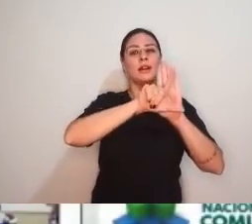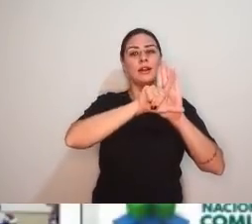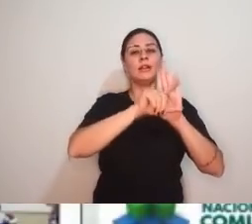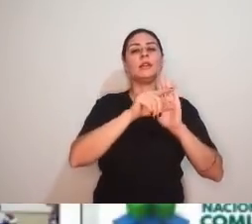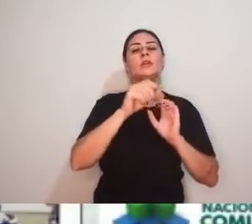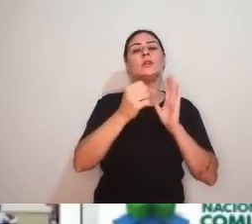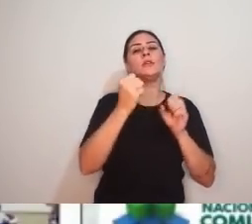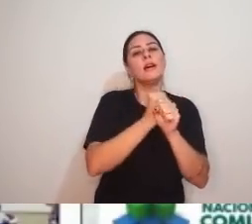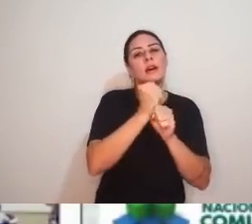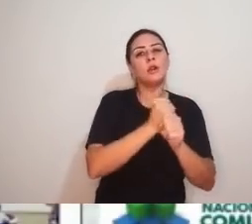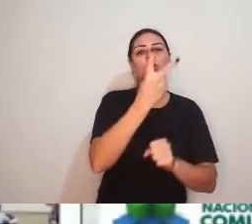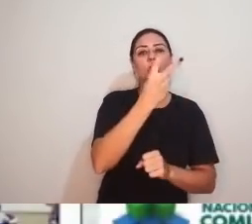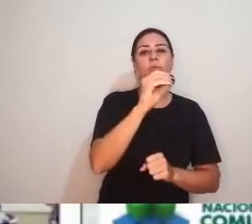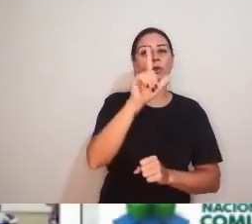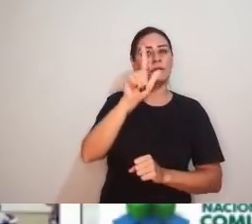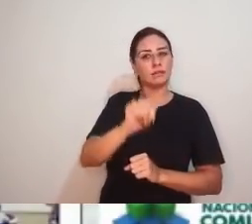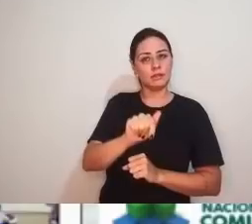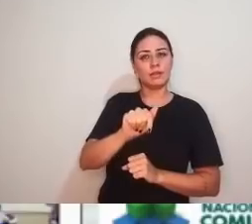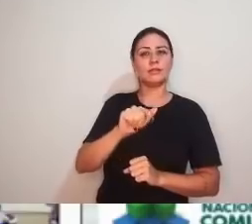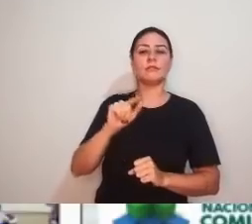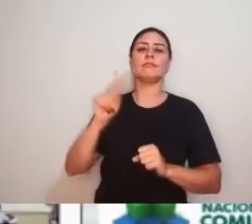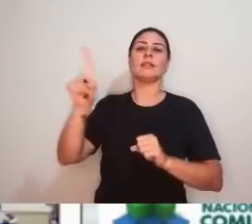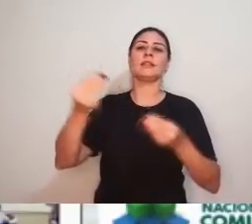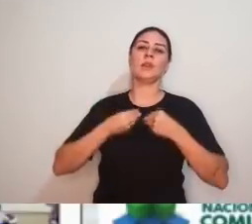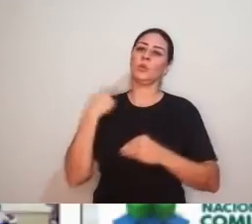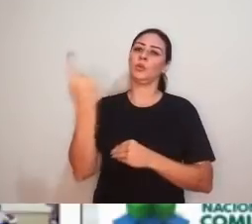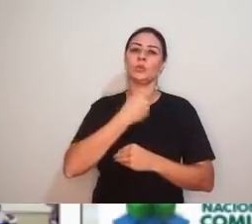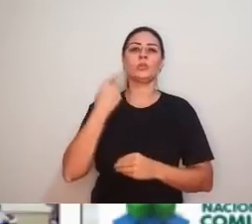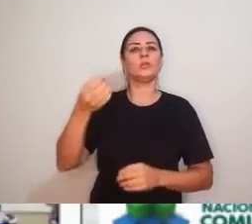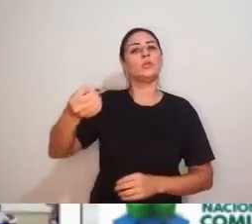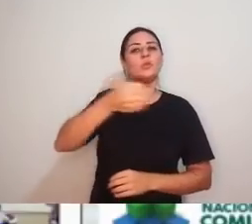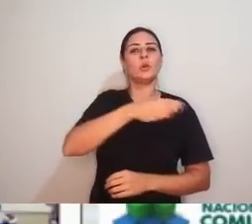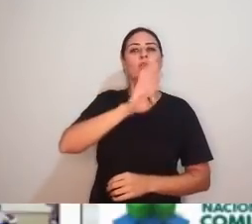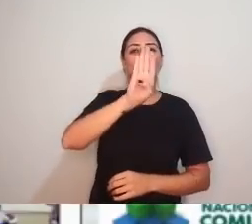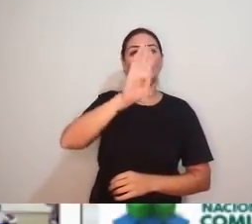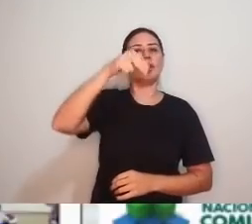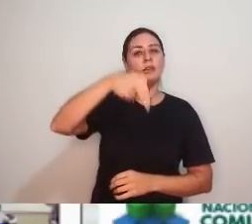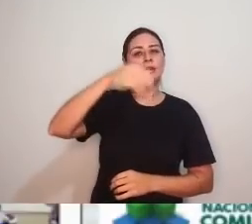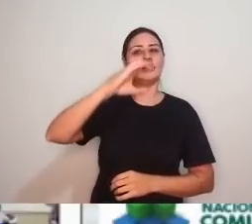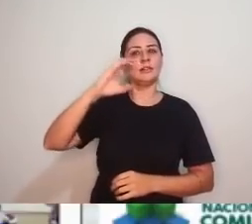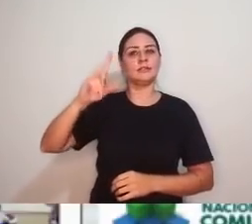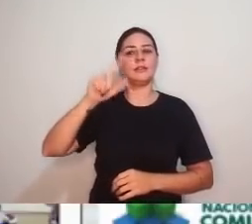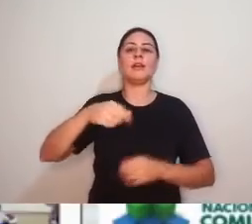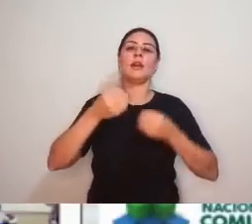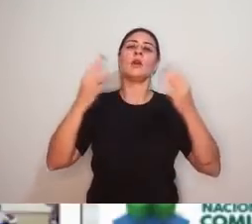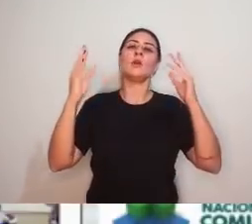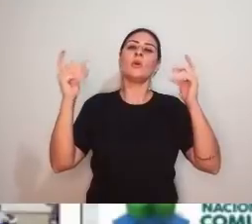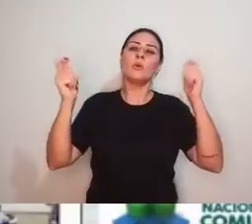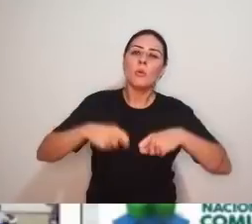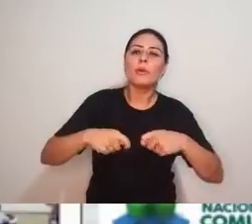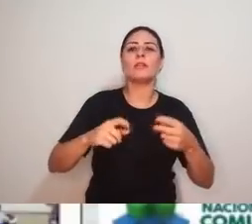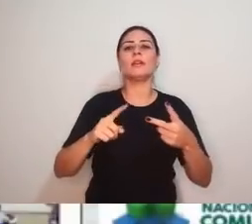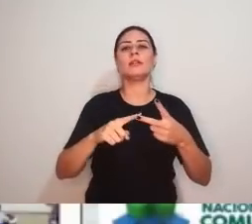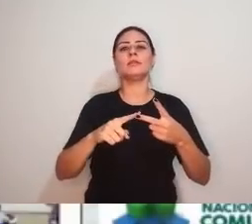pela portaria 1570 do MEC, lá de 2017, né, trouxe para nós a nova BNCC. Com as suas